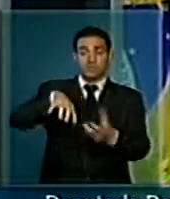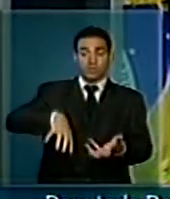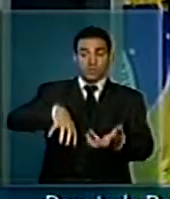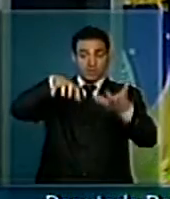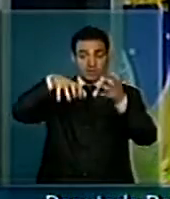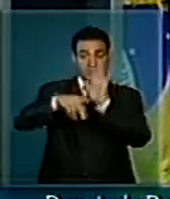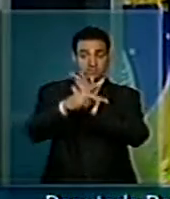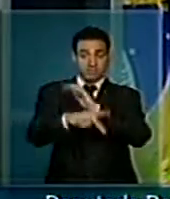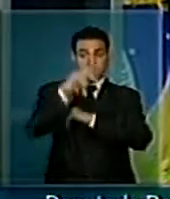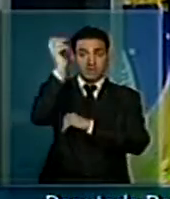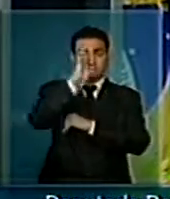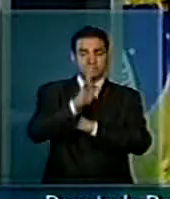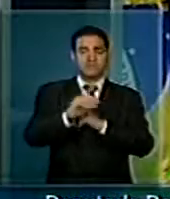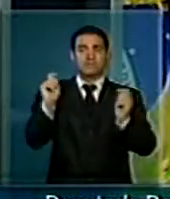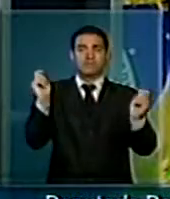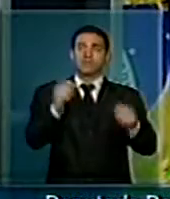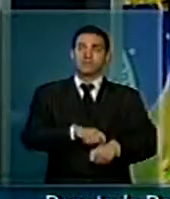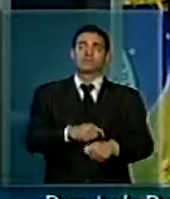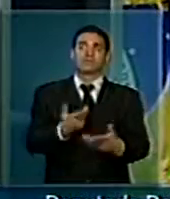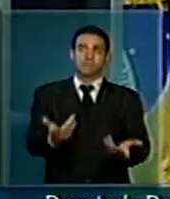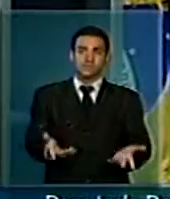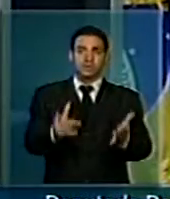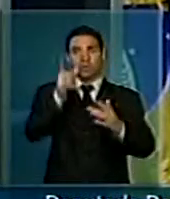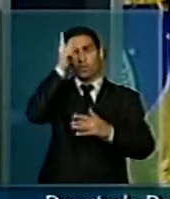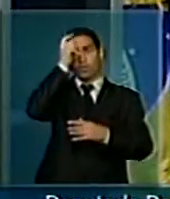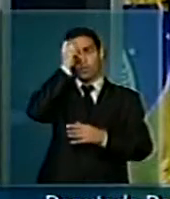Nacional Brasileiro possa dar finalmente,